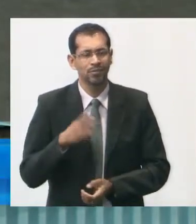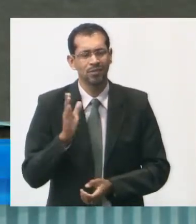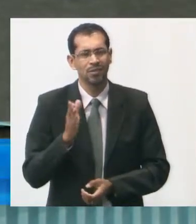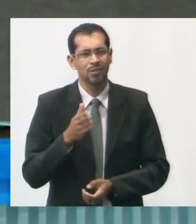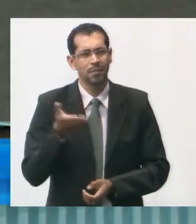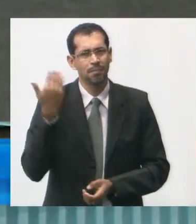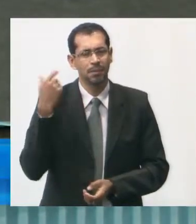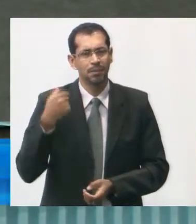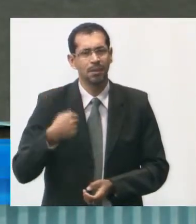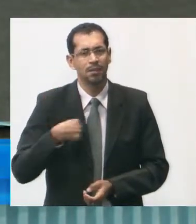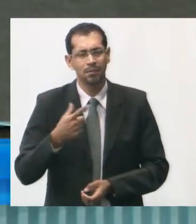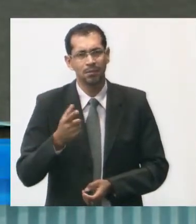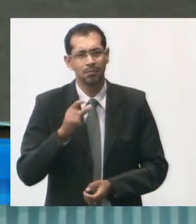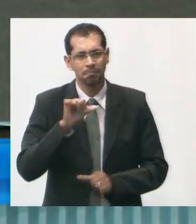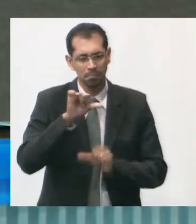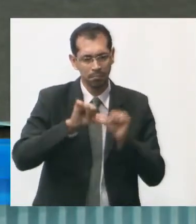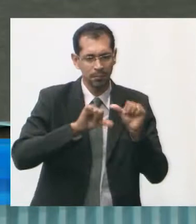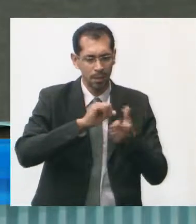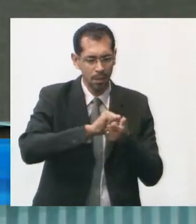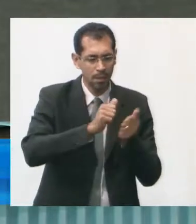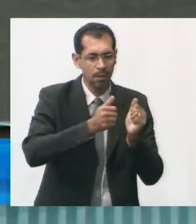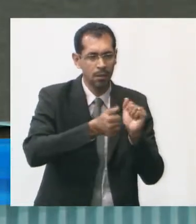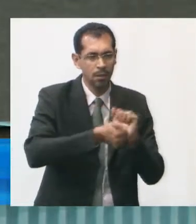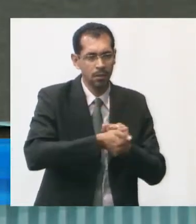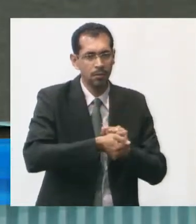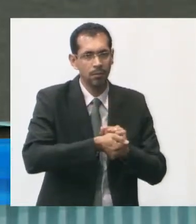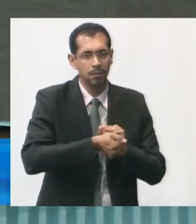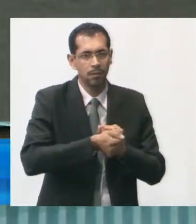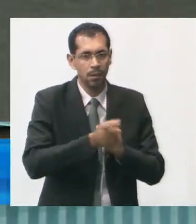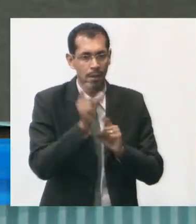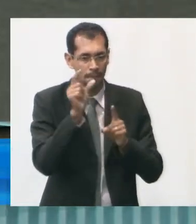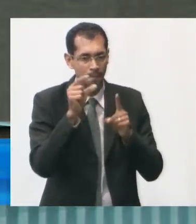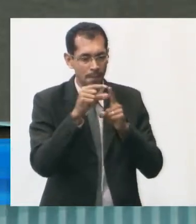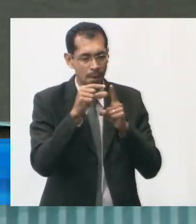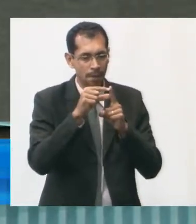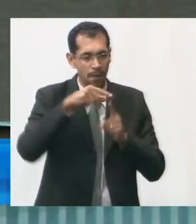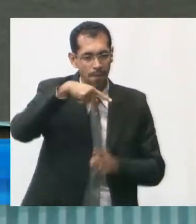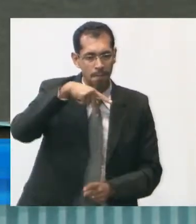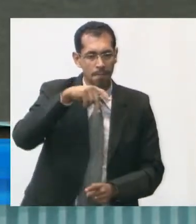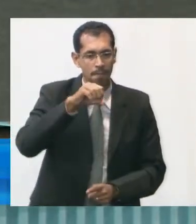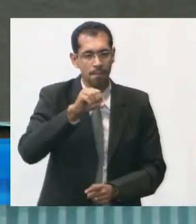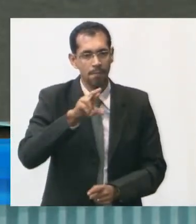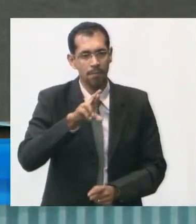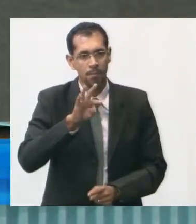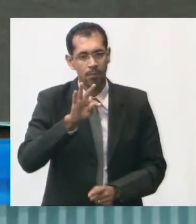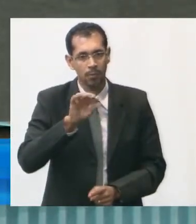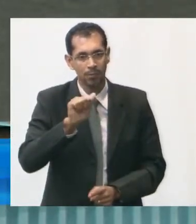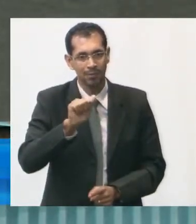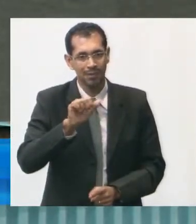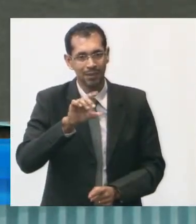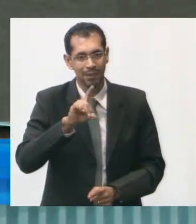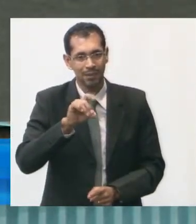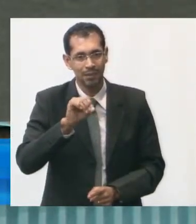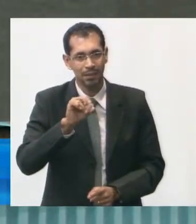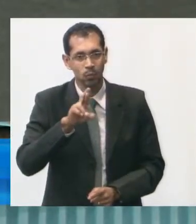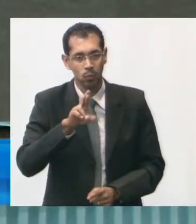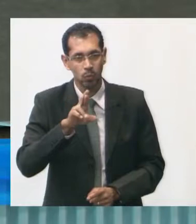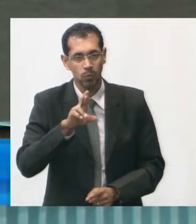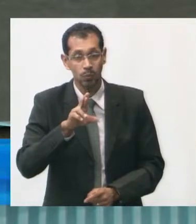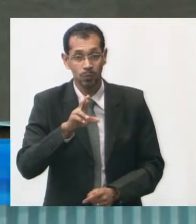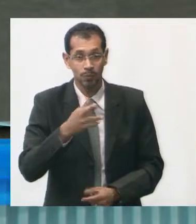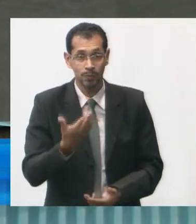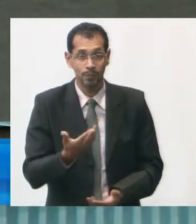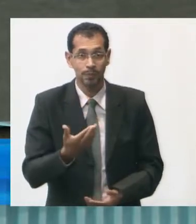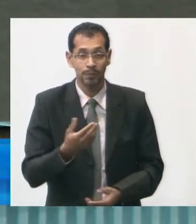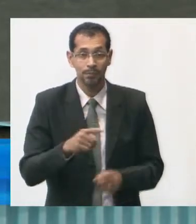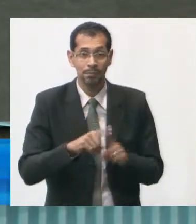mudança por solicitação dos deficientes, a retirada da palavra portadores. Porém, havia sido tudo foi revogado